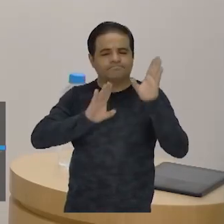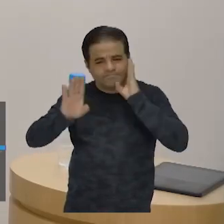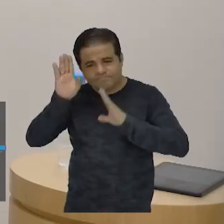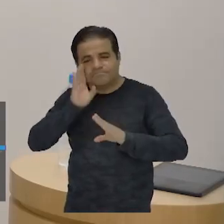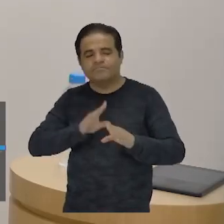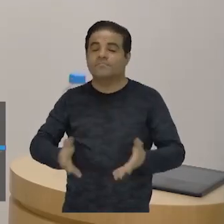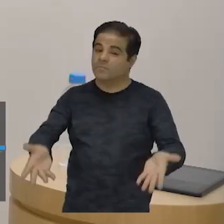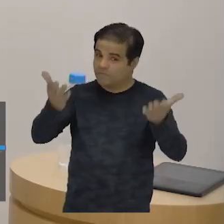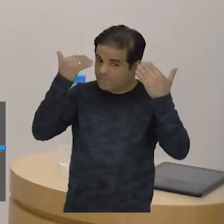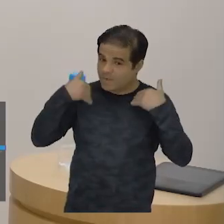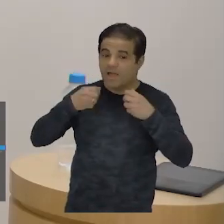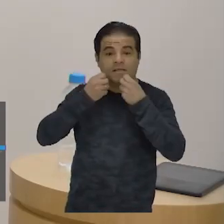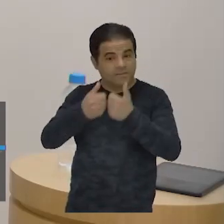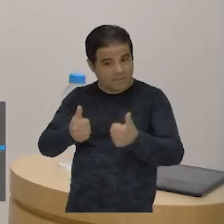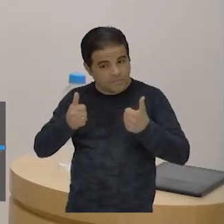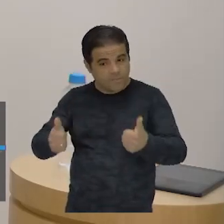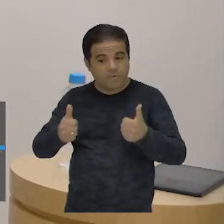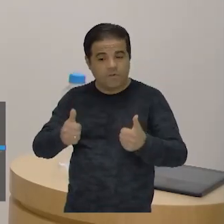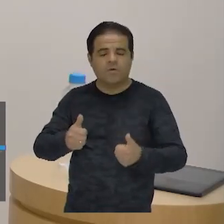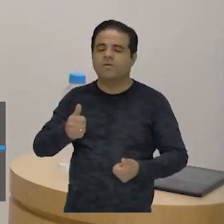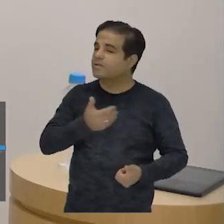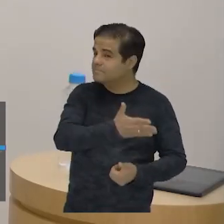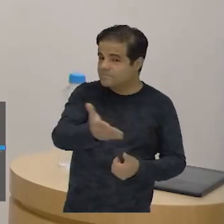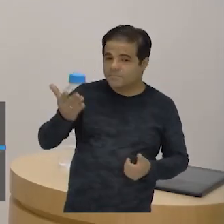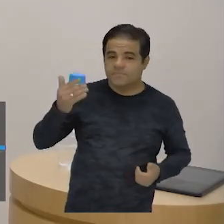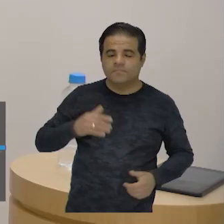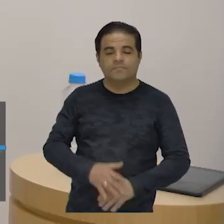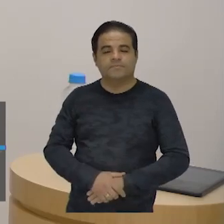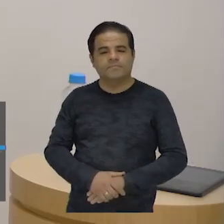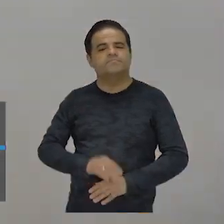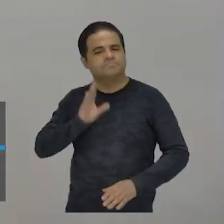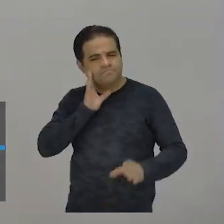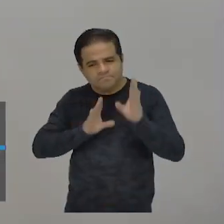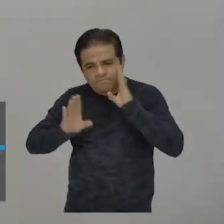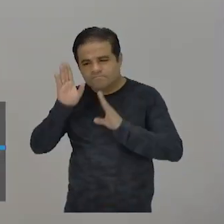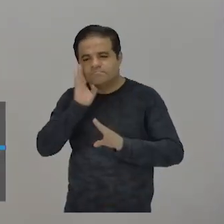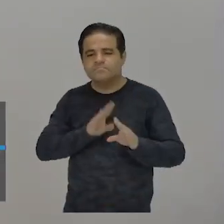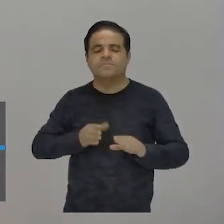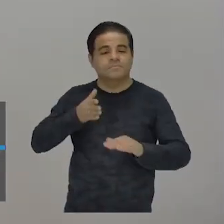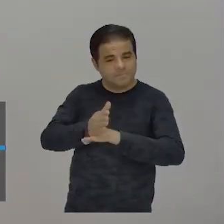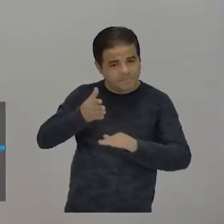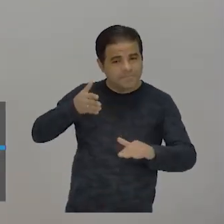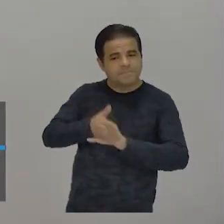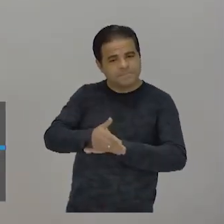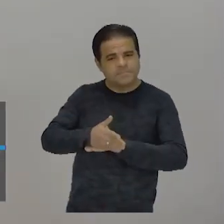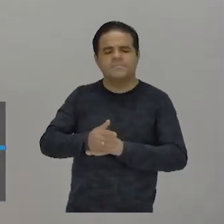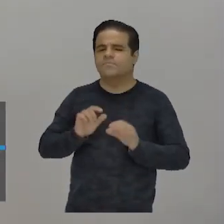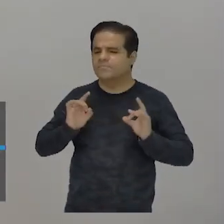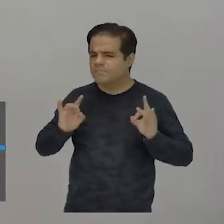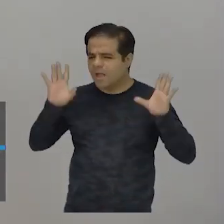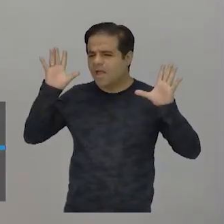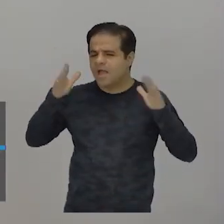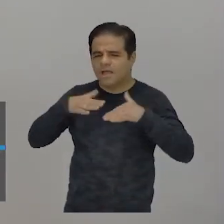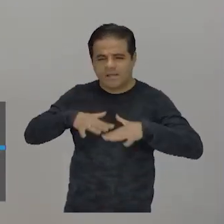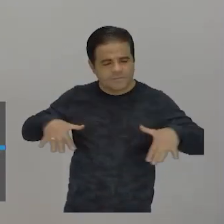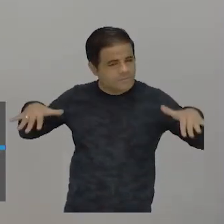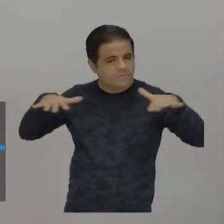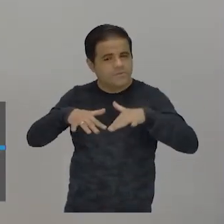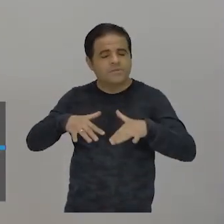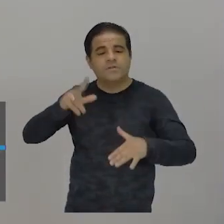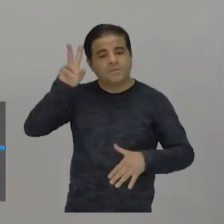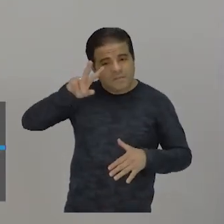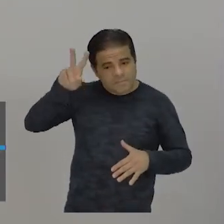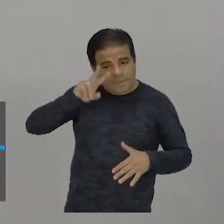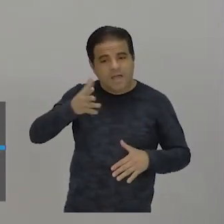lá, está funcionando. E é isso, professora Silene. Muito bem, então assim, as participações excelentes. E só então para relembrar